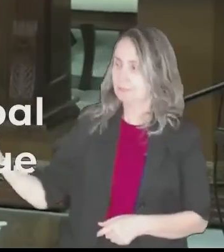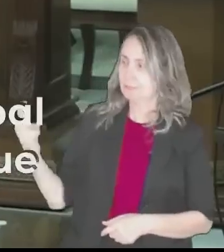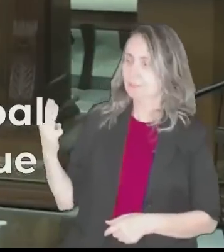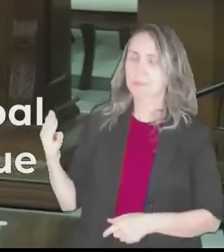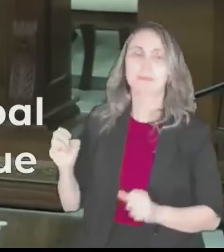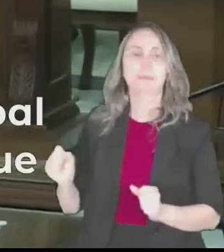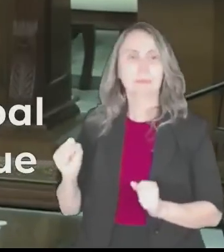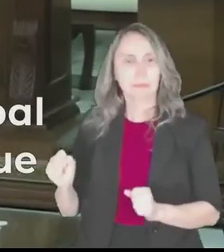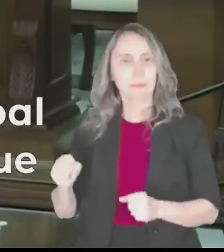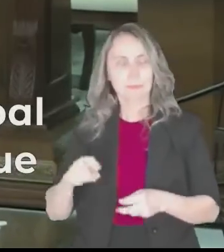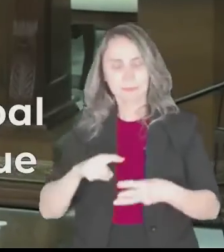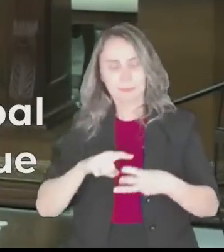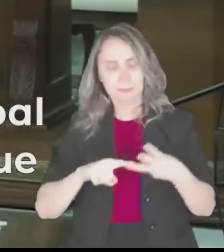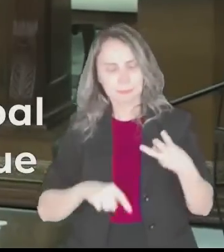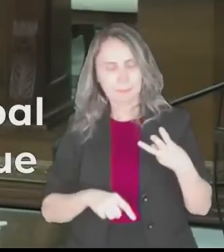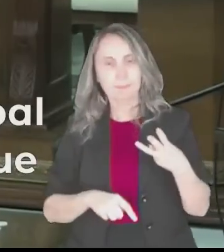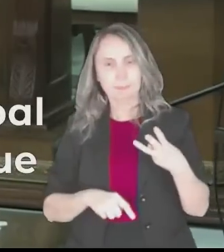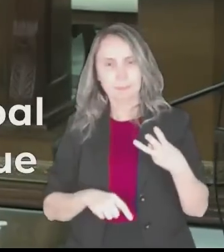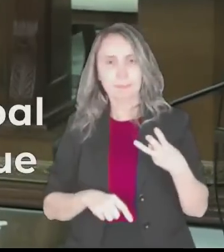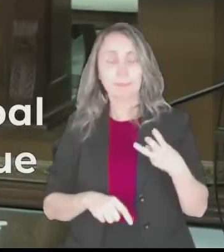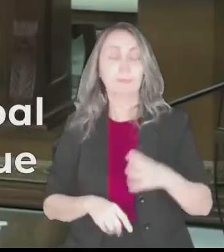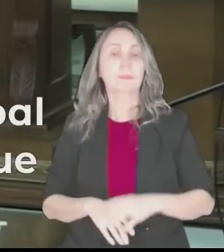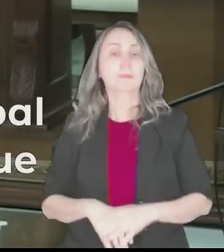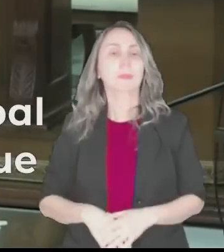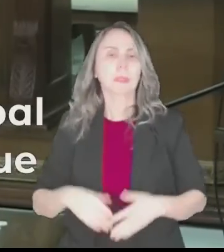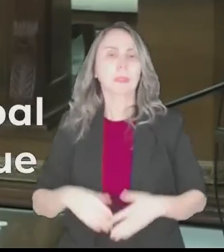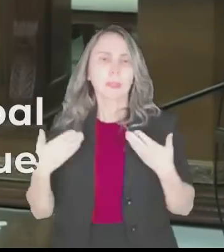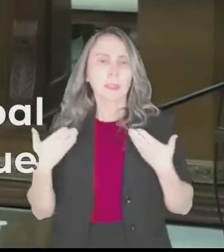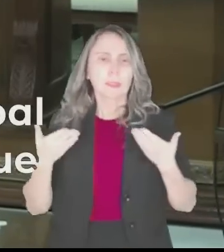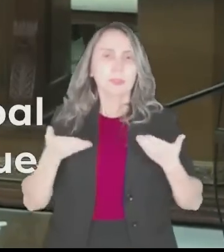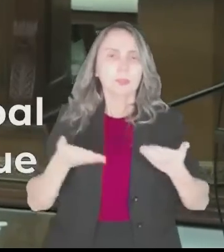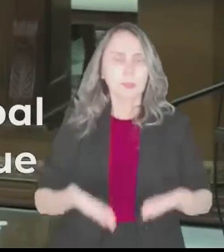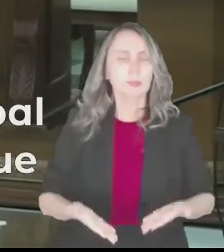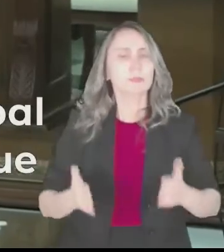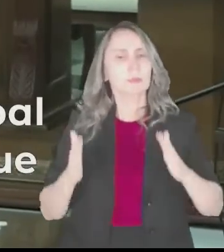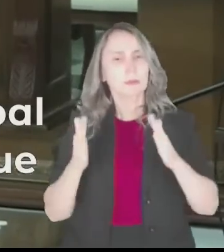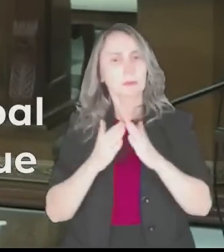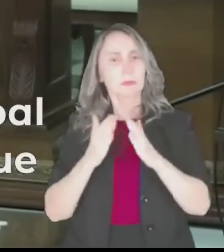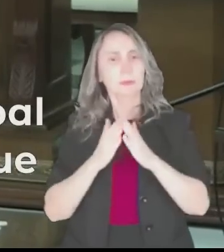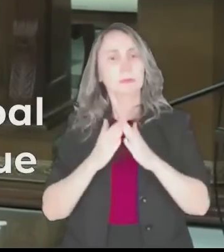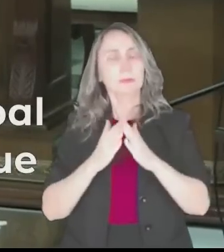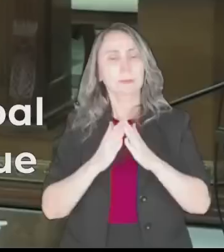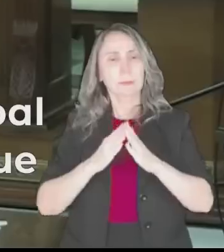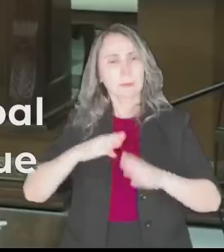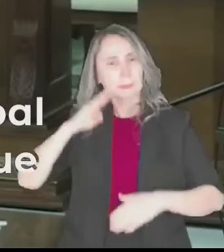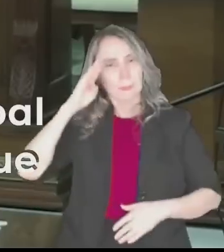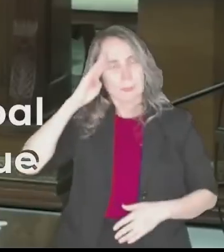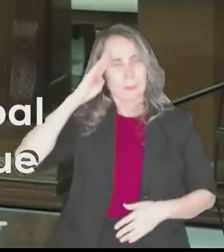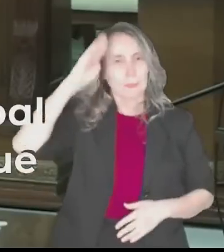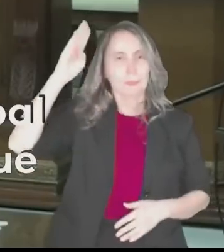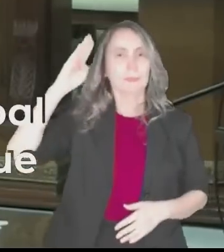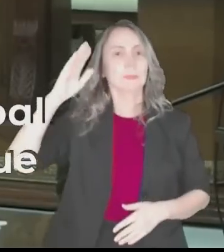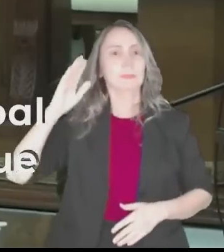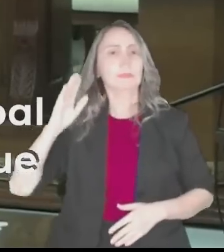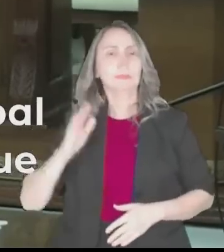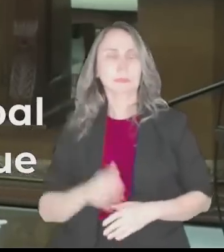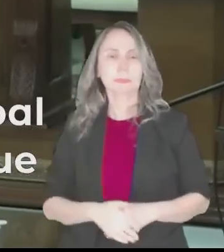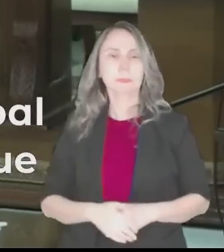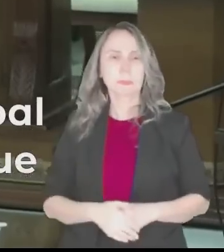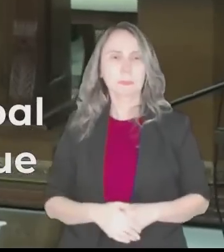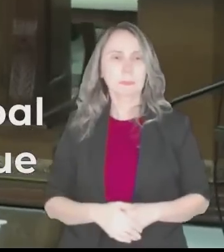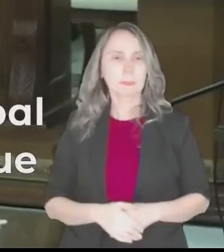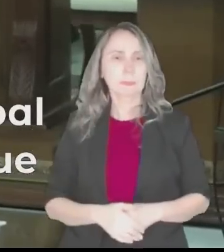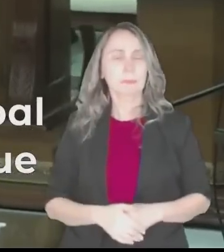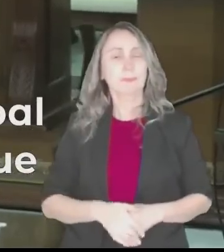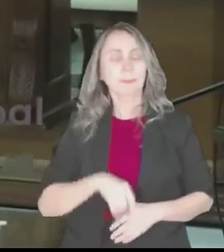à casa do principal da sinagoga, viu o alvoroço e os que choravam muito e